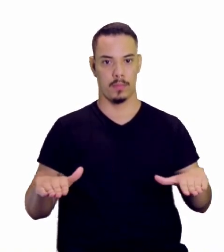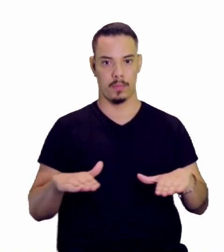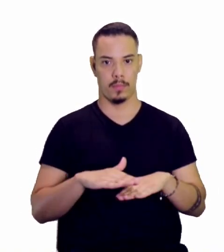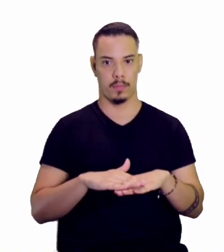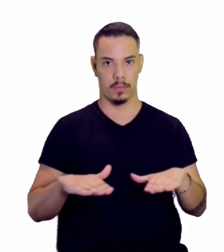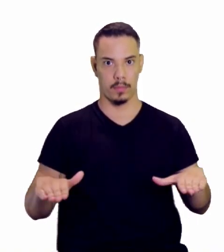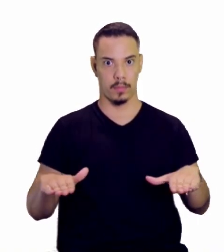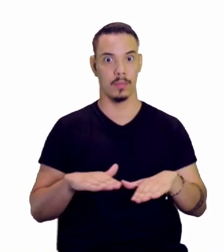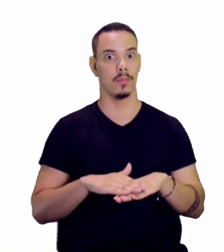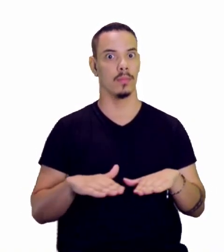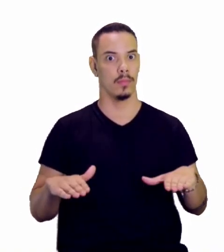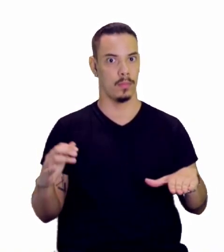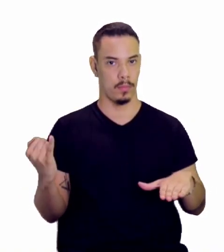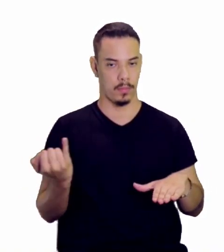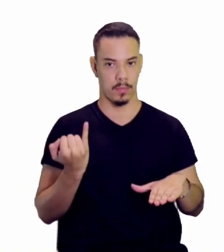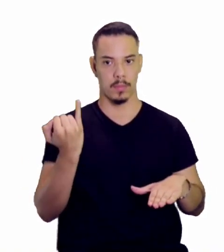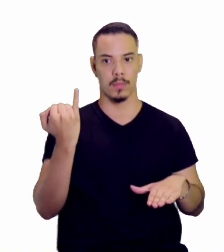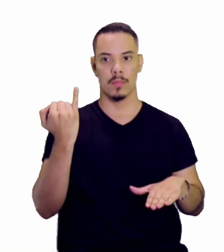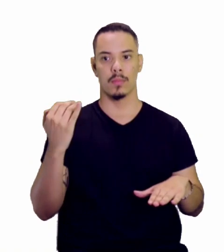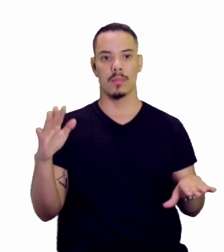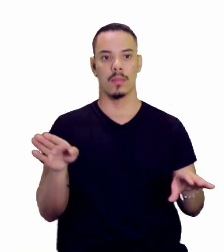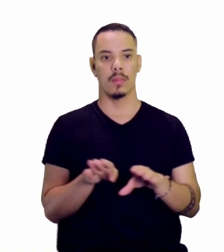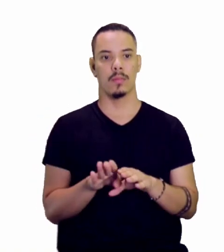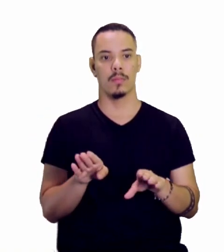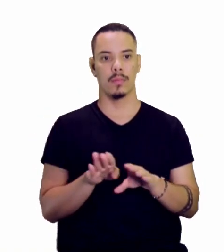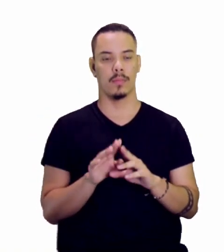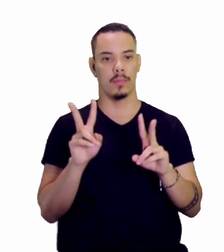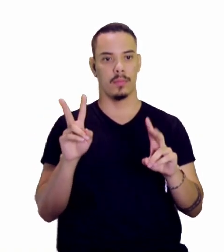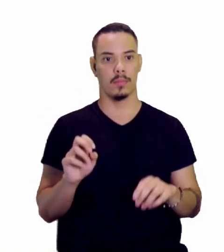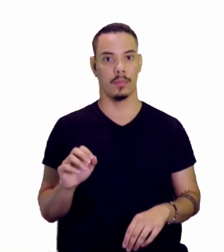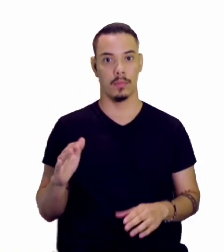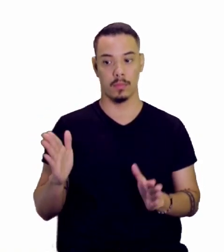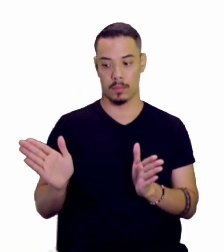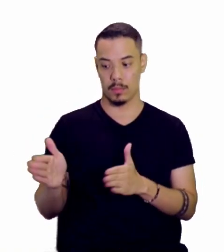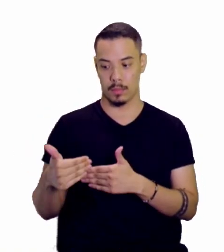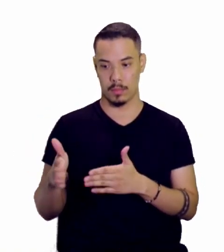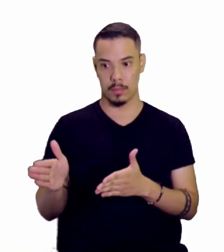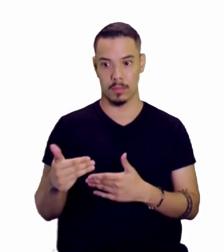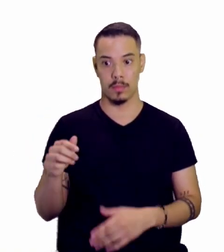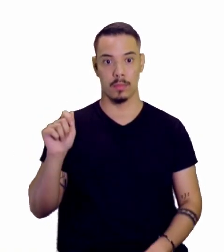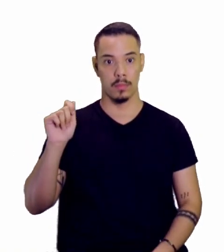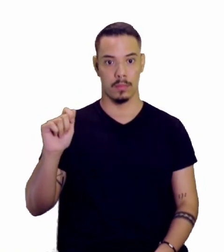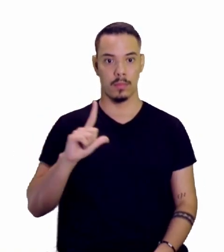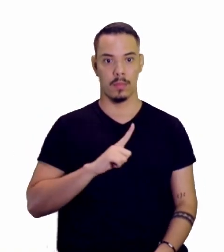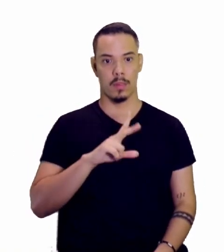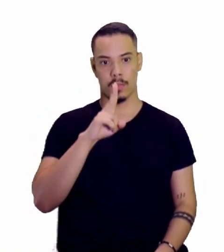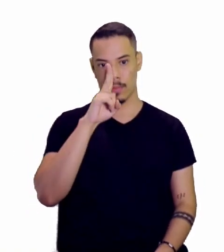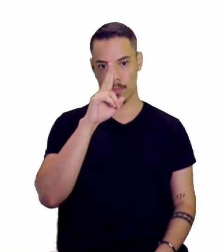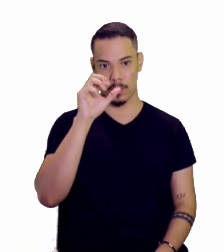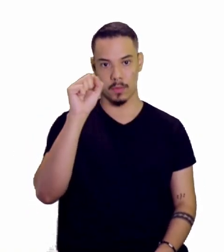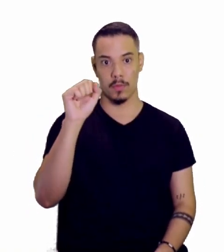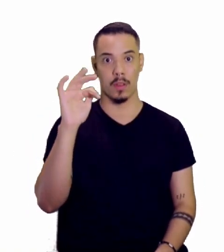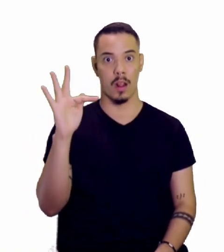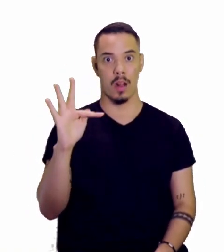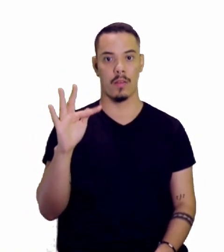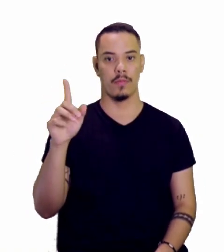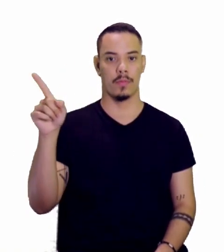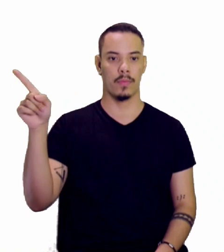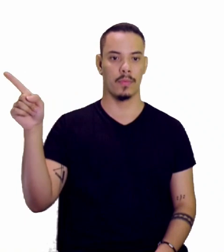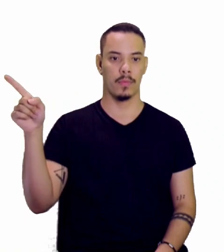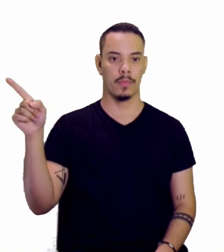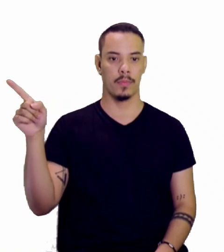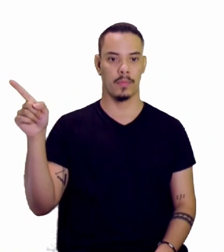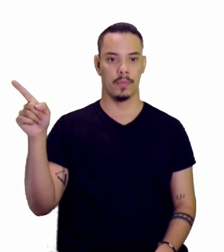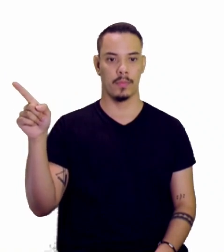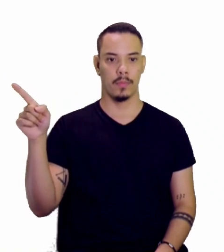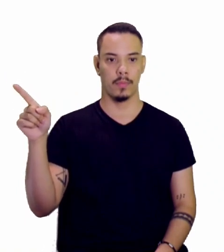bem, muito importante isso. E sobre a caixa A é aplicada uma força F, olha bem aqui, sobre a caixa A